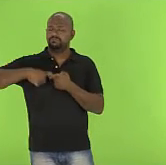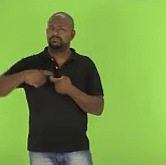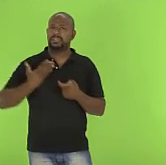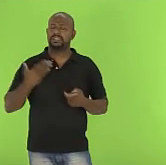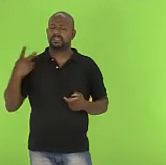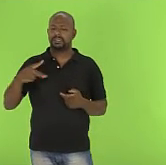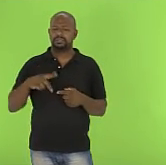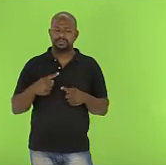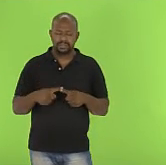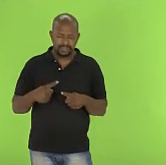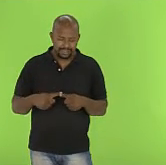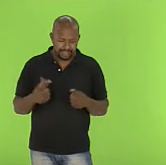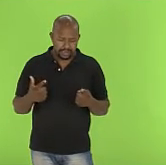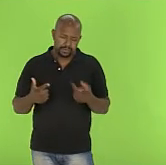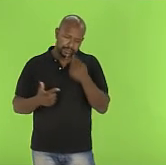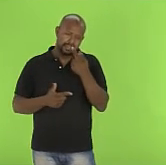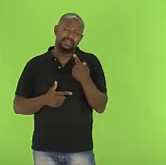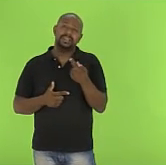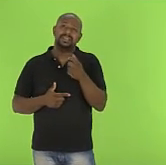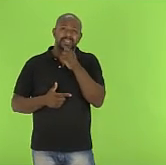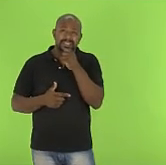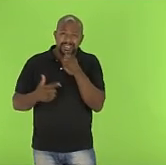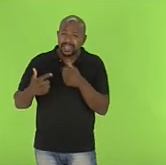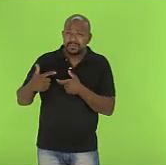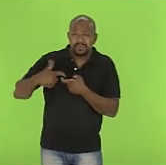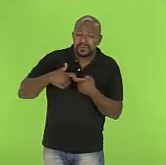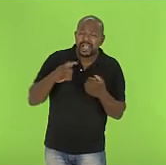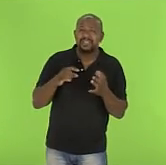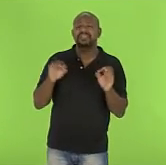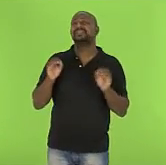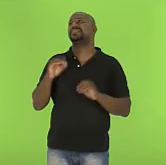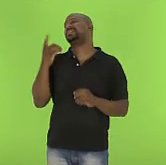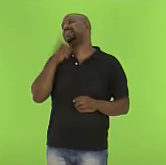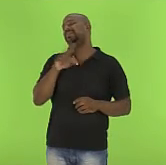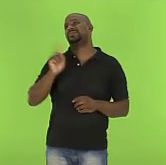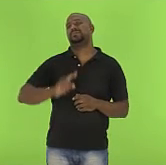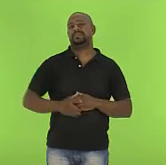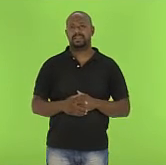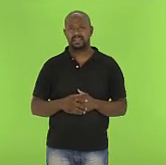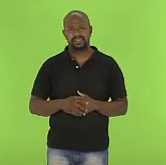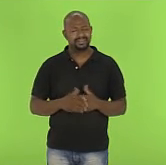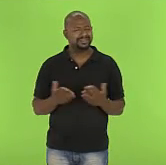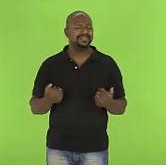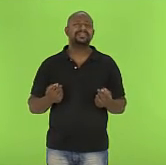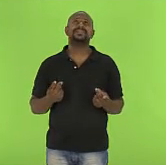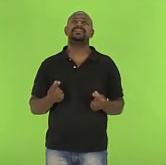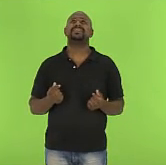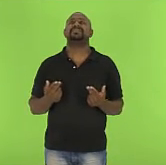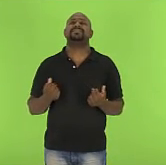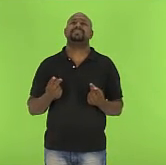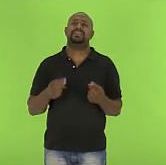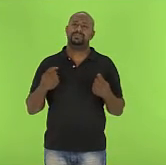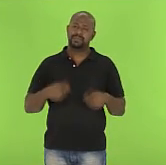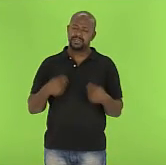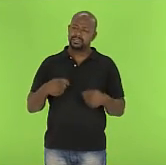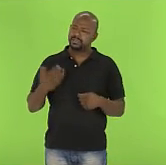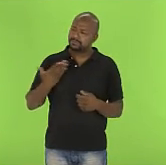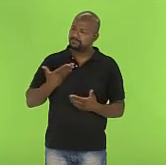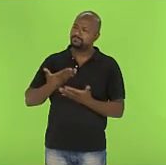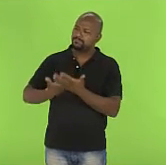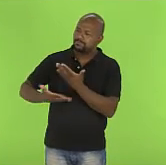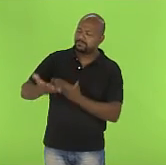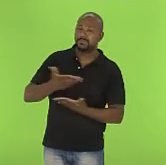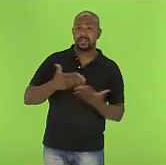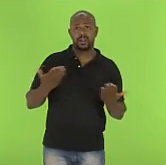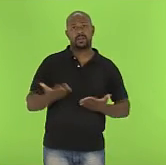a parceria deles, porque, como eu disse, sem a parceria dessas pessoas, nada disso teria sido possível. Nada. A gente precisa